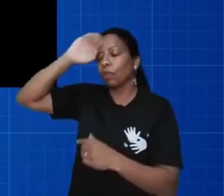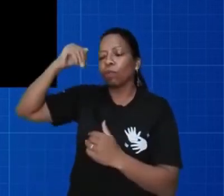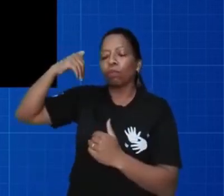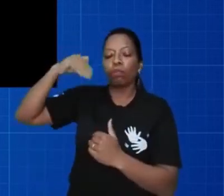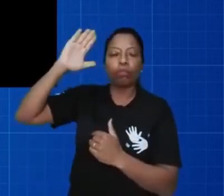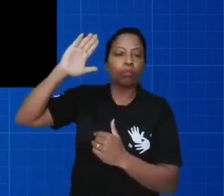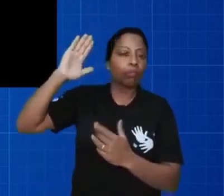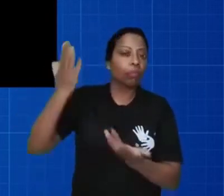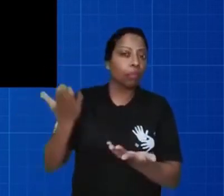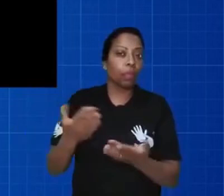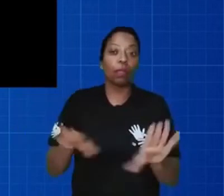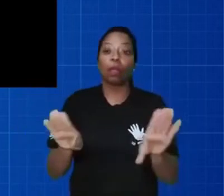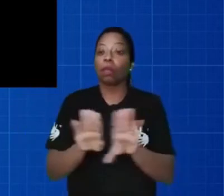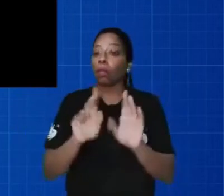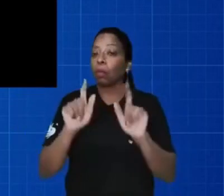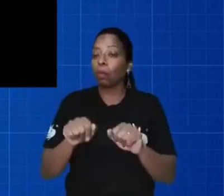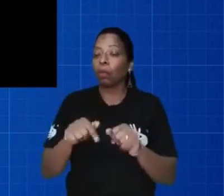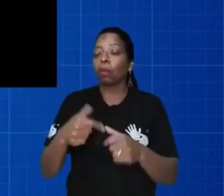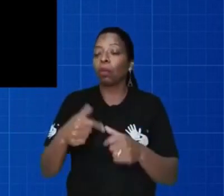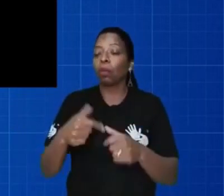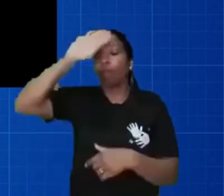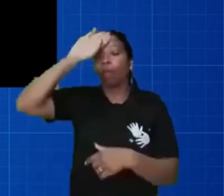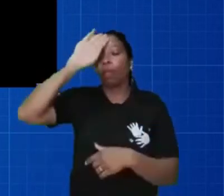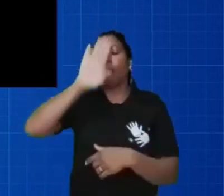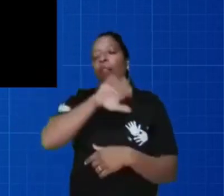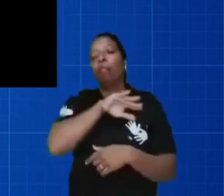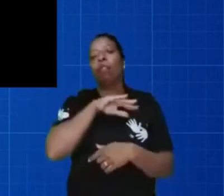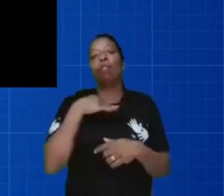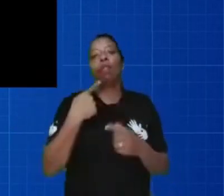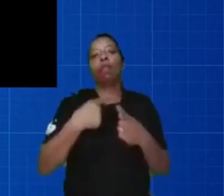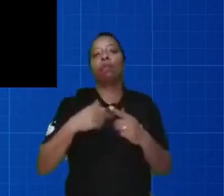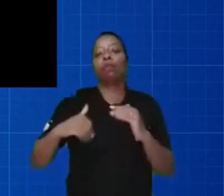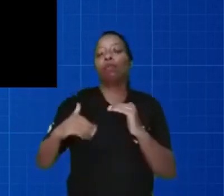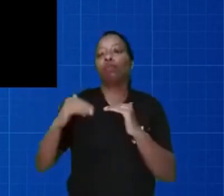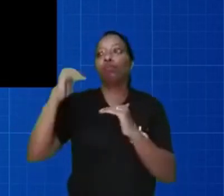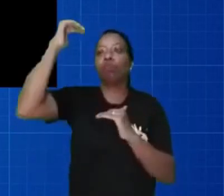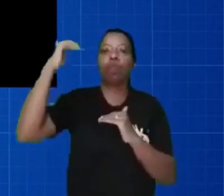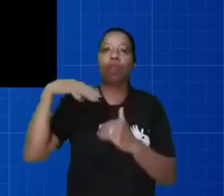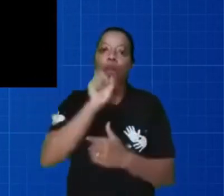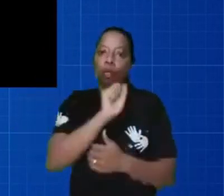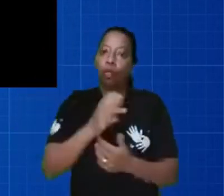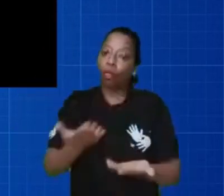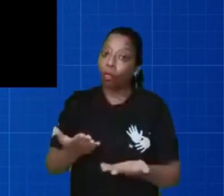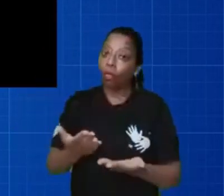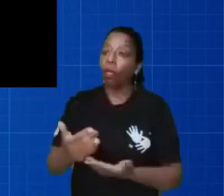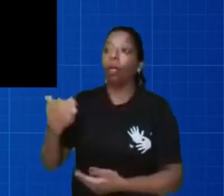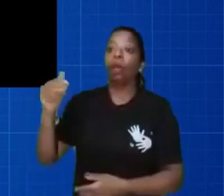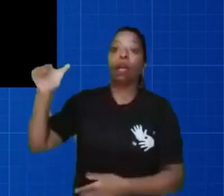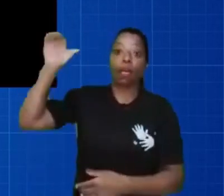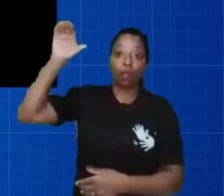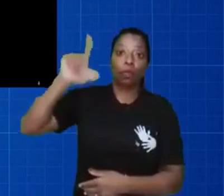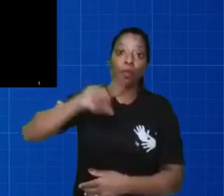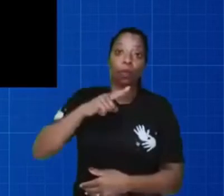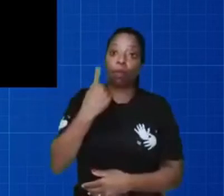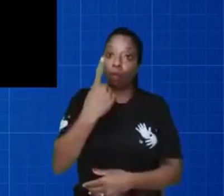doses, e os adultos têm que ter uma única dose, até os 59 anos de idade. Então, precisa ver a carteirinha de vacinação